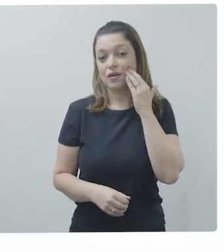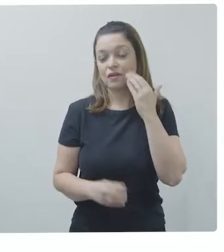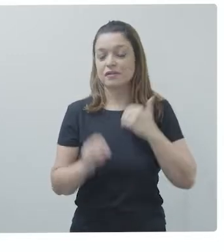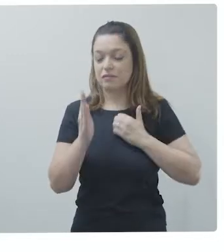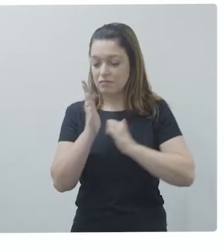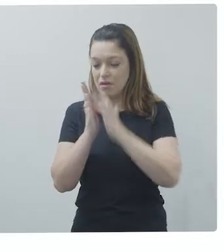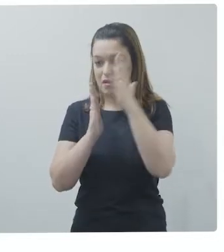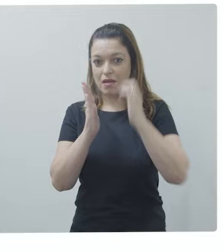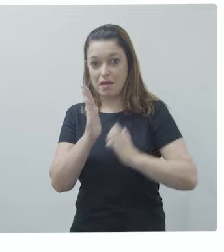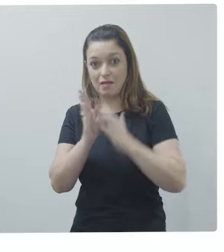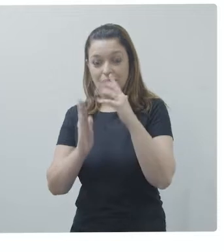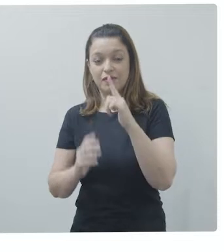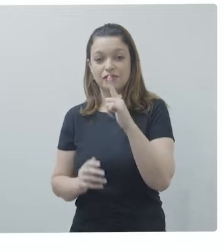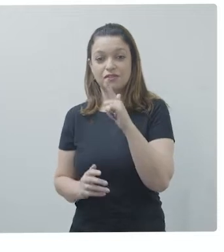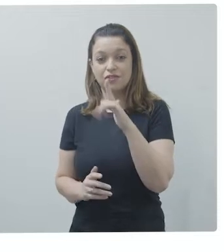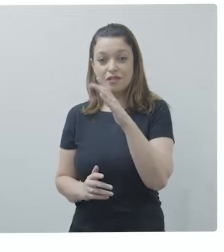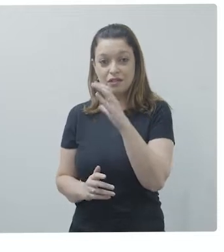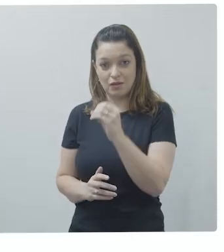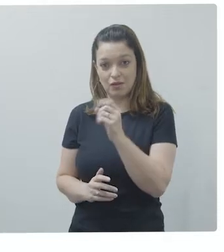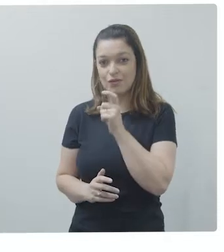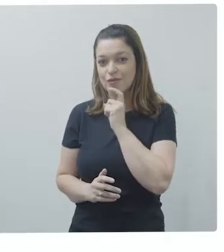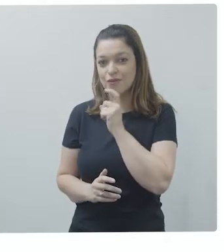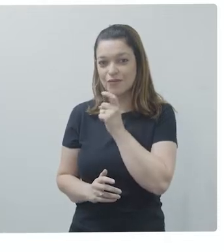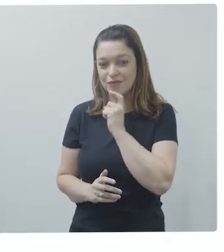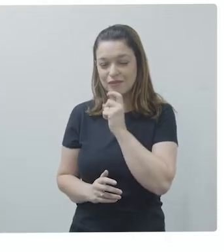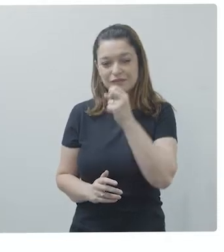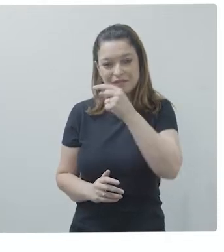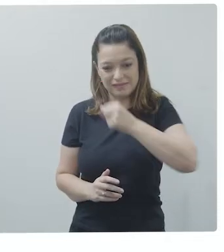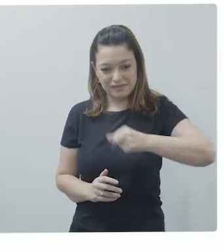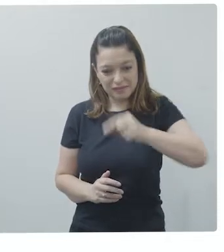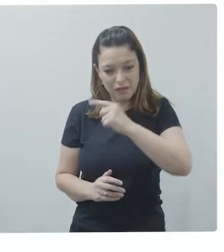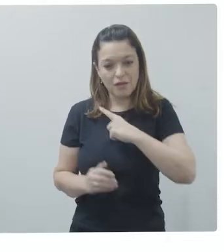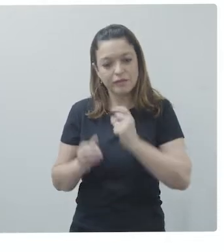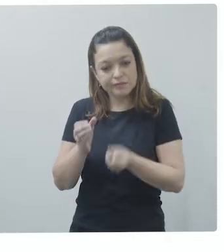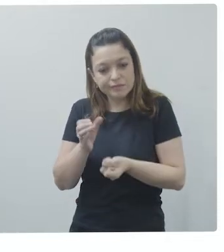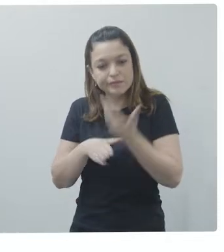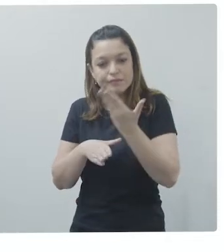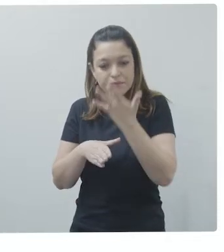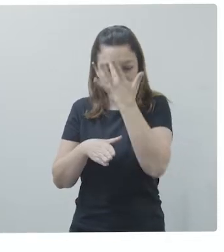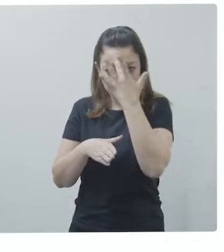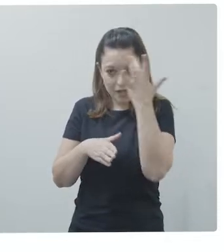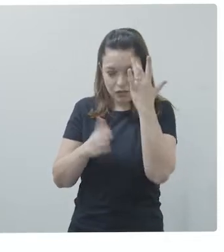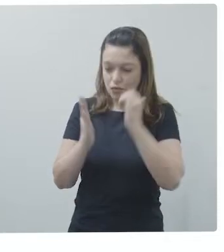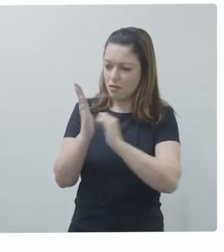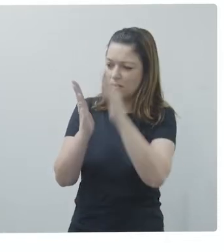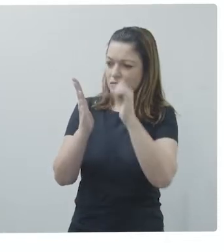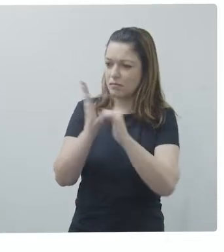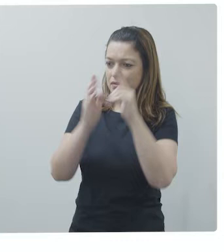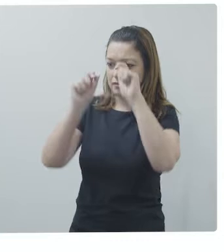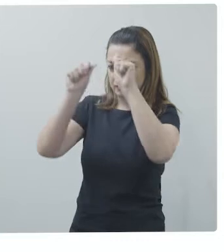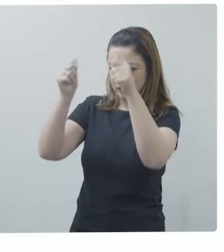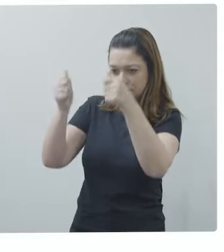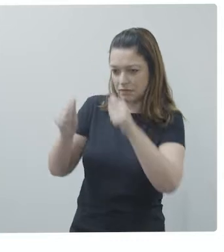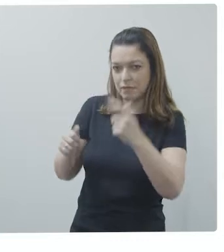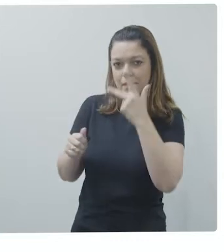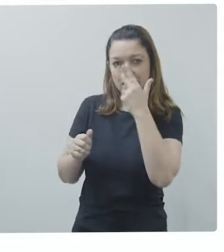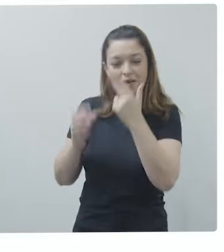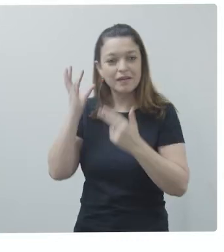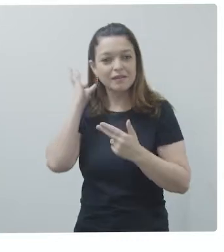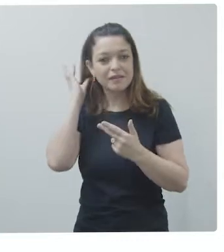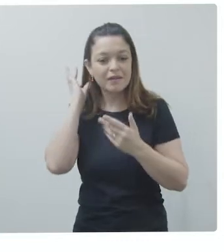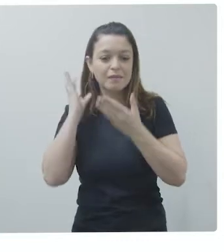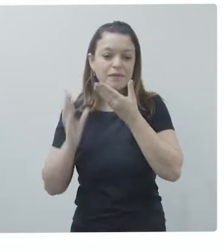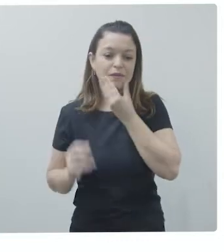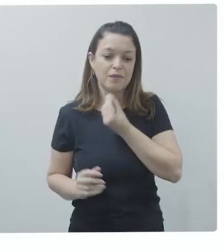e deles surgiram pessoas. No primeiro dia, deixou à mostra apenas o cabelo de um homem. No